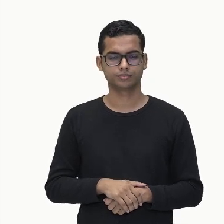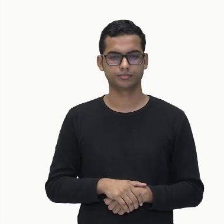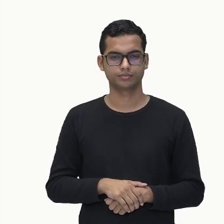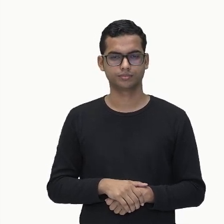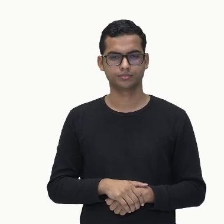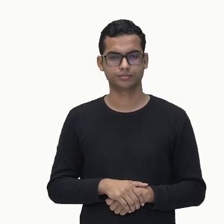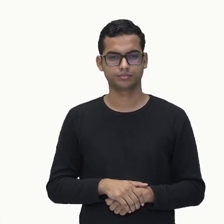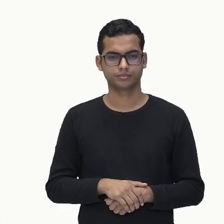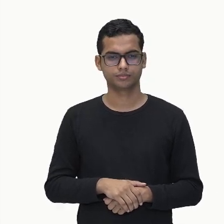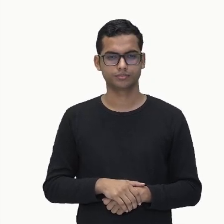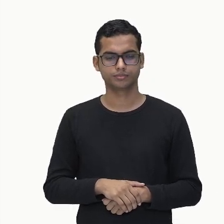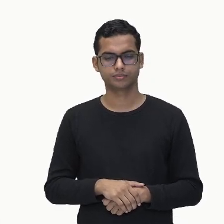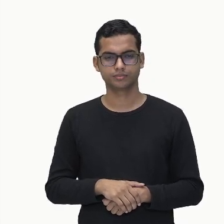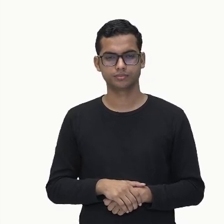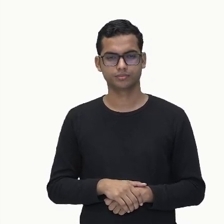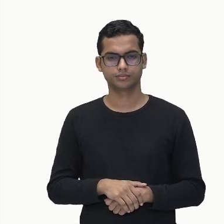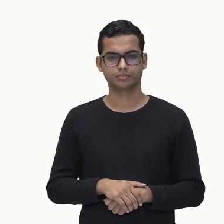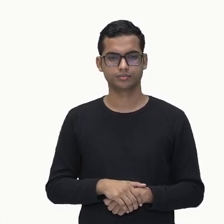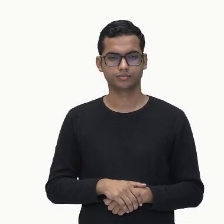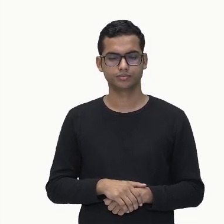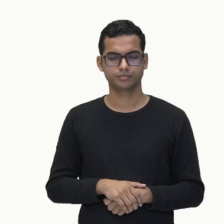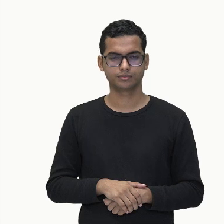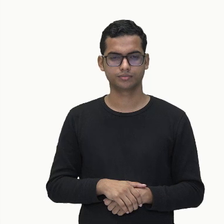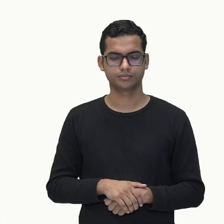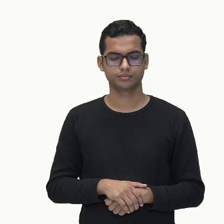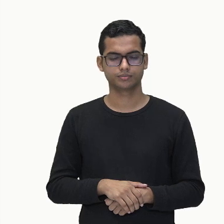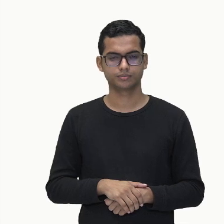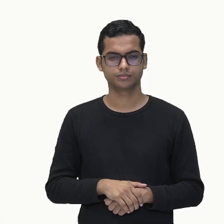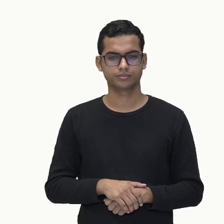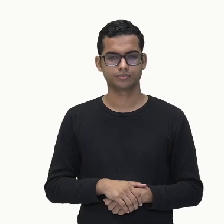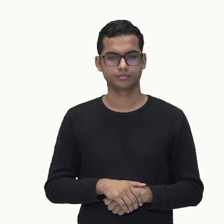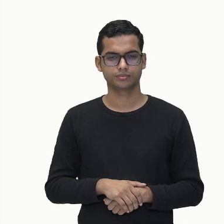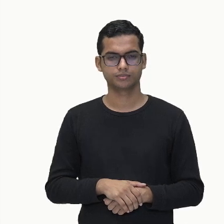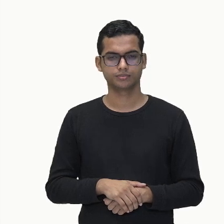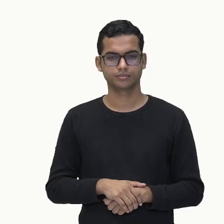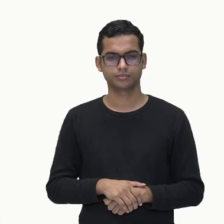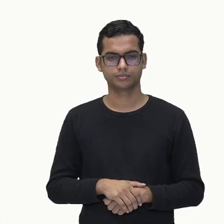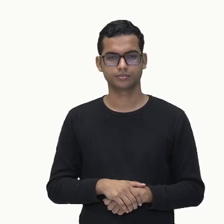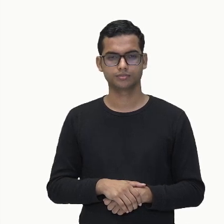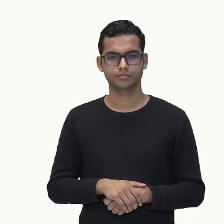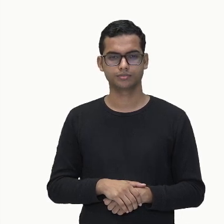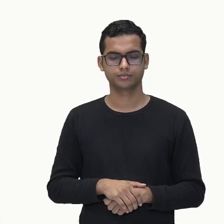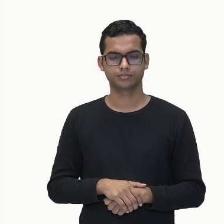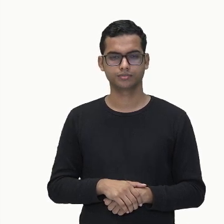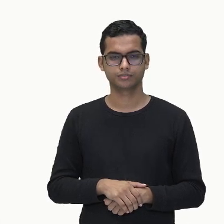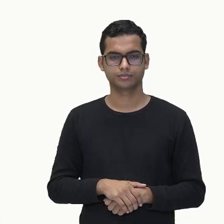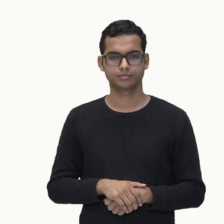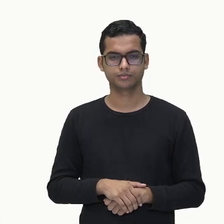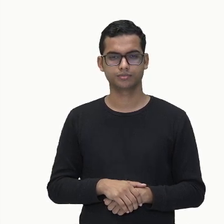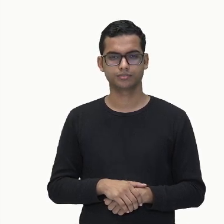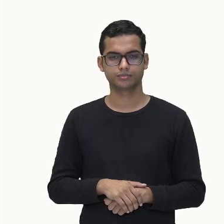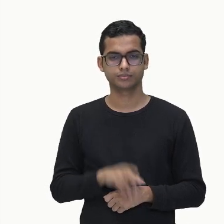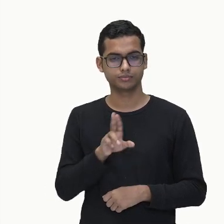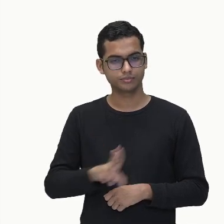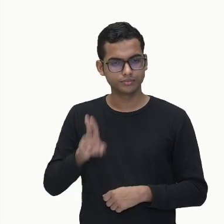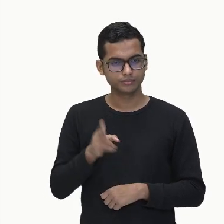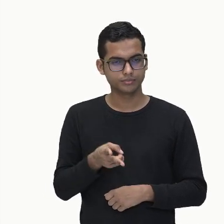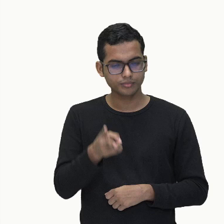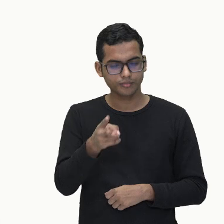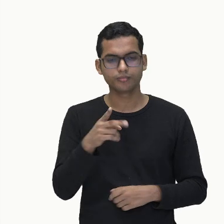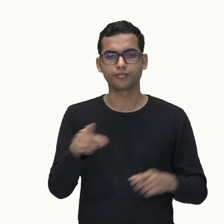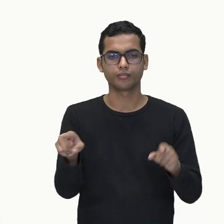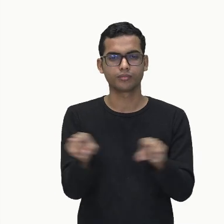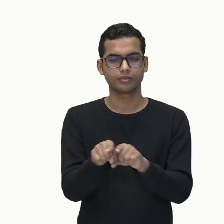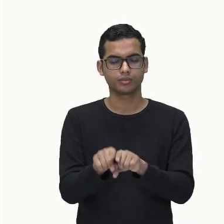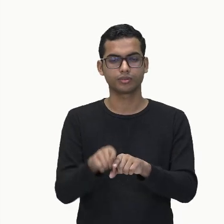Dea tarde e dea noite né E aí eles usam muito de 1 a 12 pelo menos na